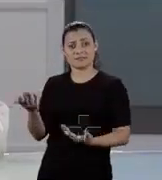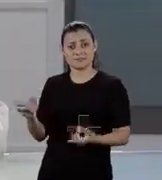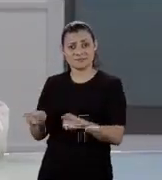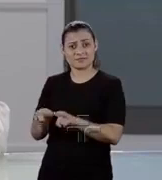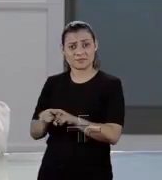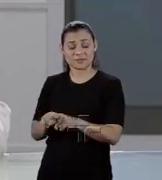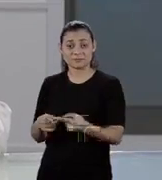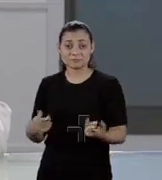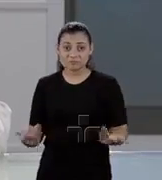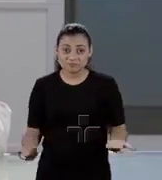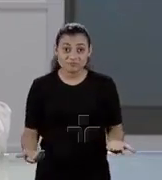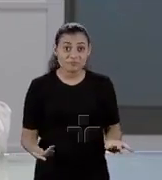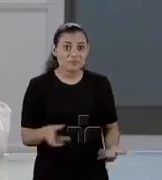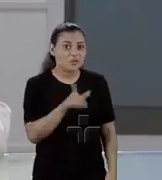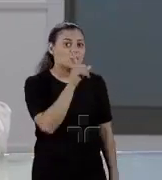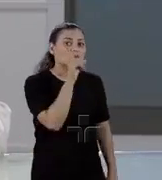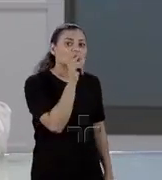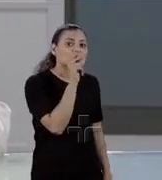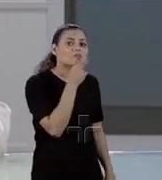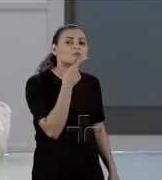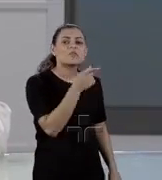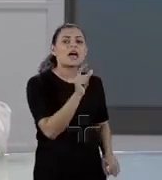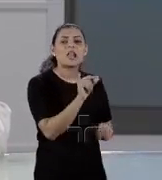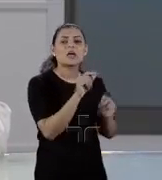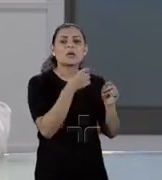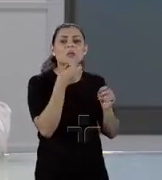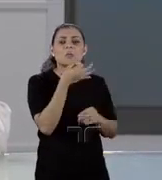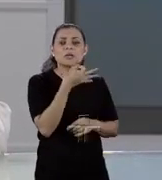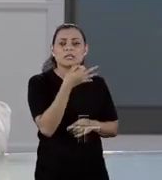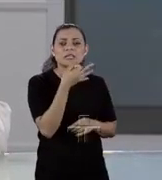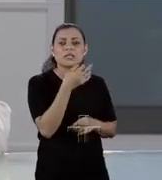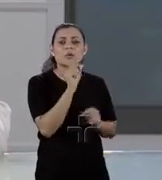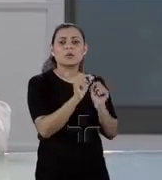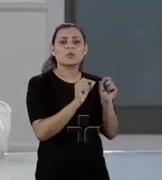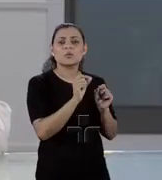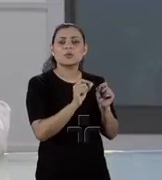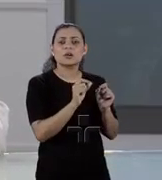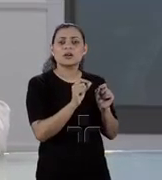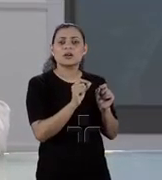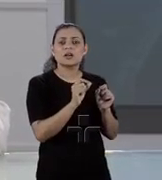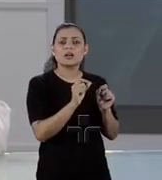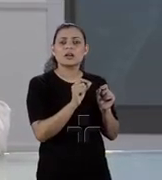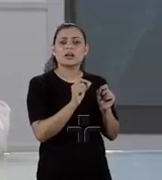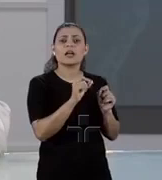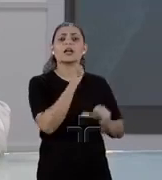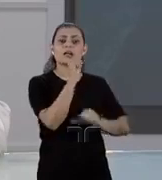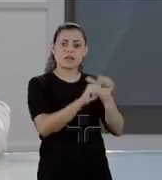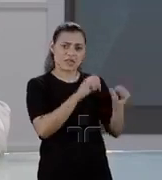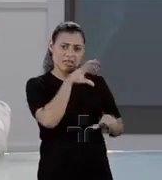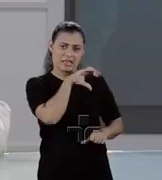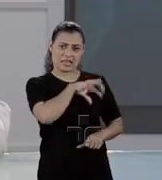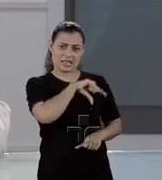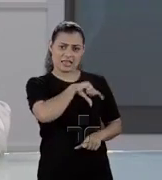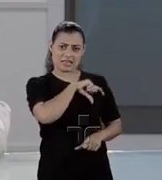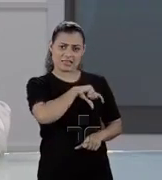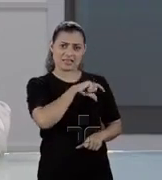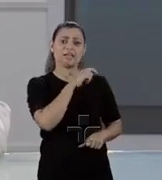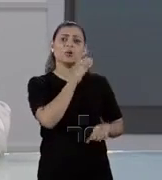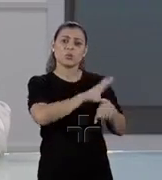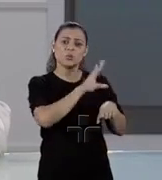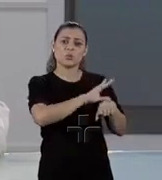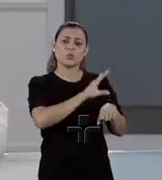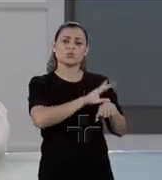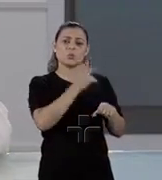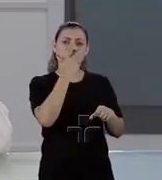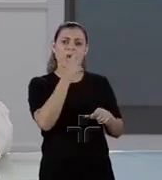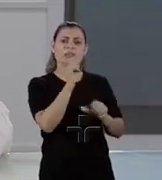O Twitter que fala sobre o aumento da burocracia, da renovação da carta... Curso teórico e prova para renovação da habilitação é mais do mesmo, complicar para vender